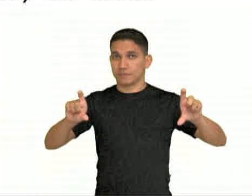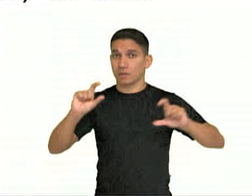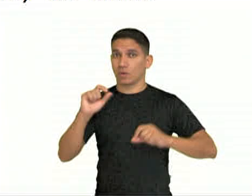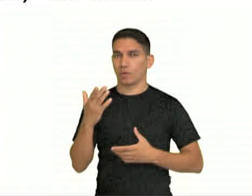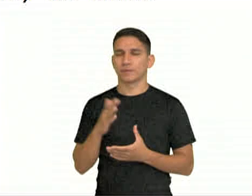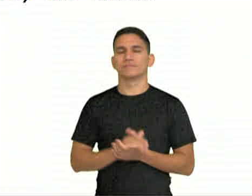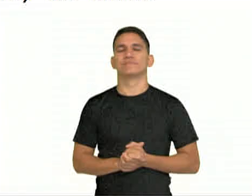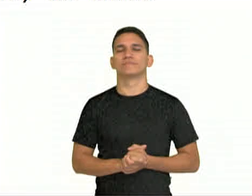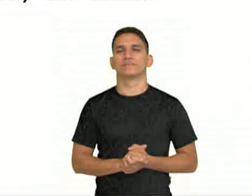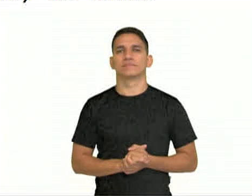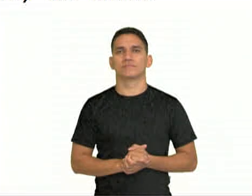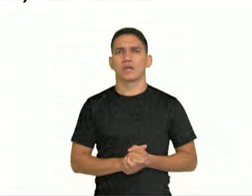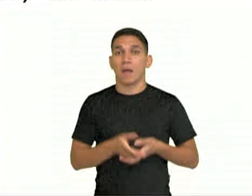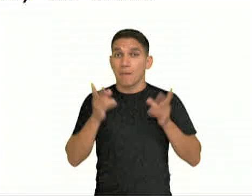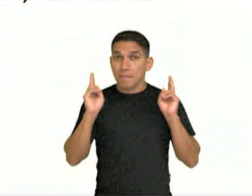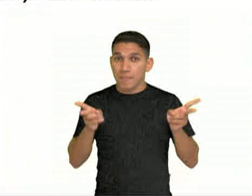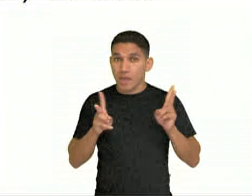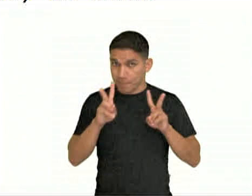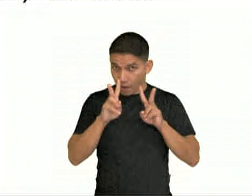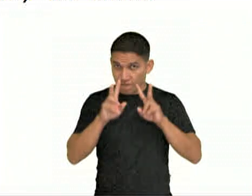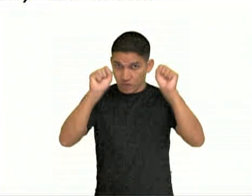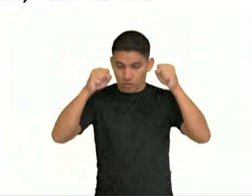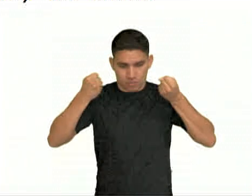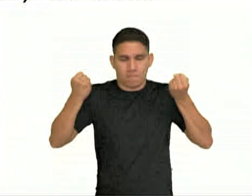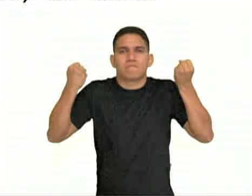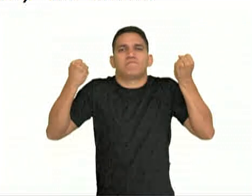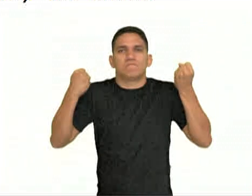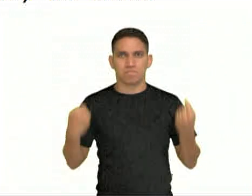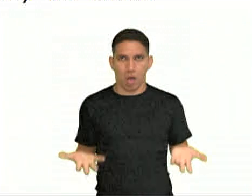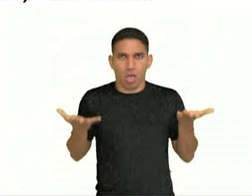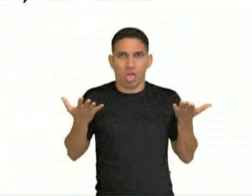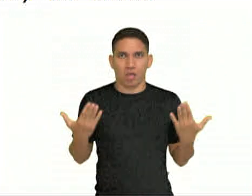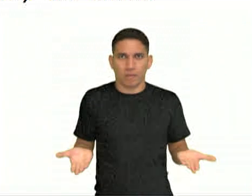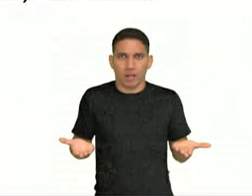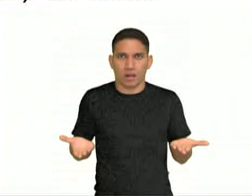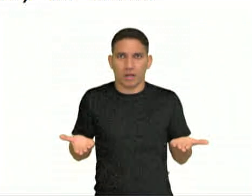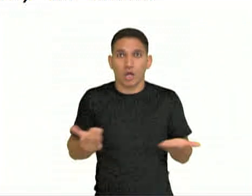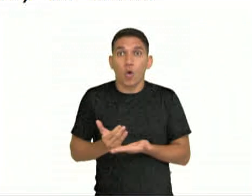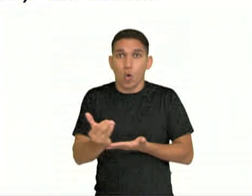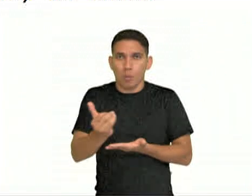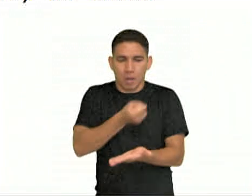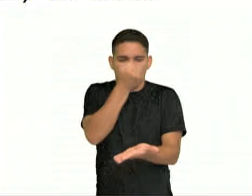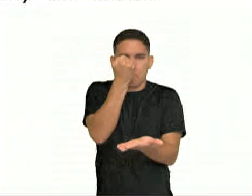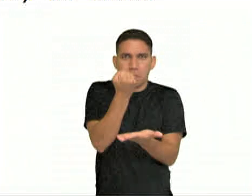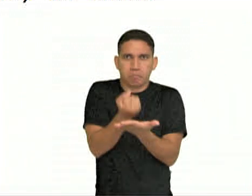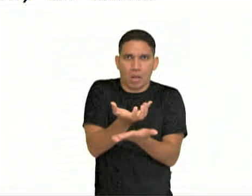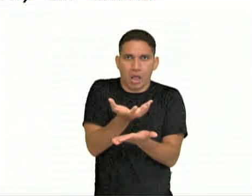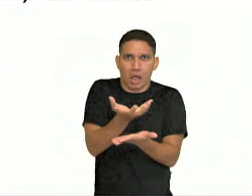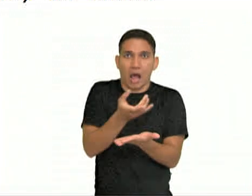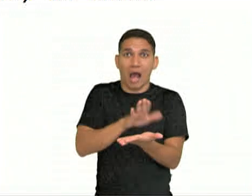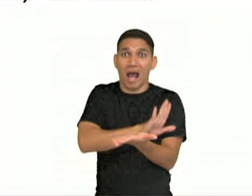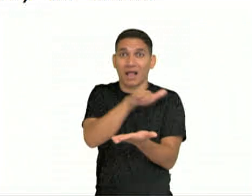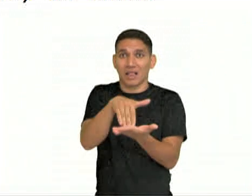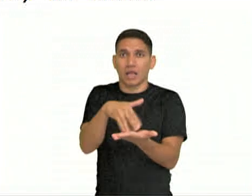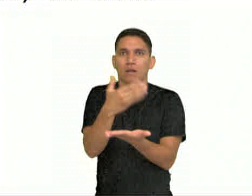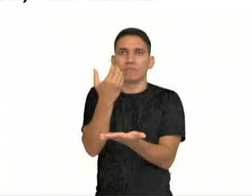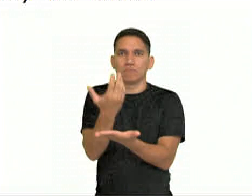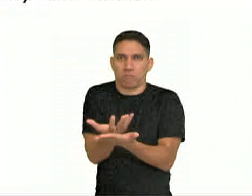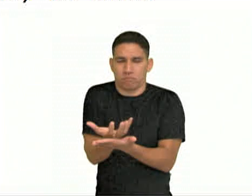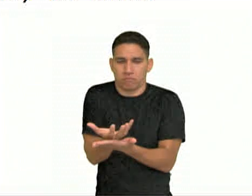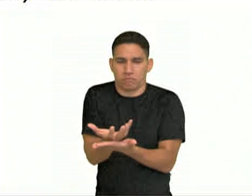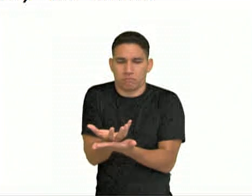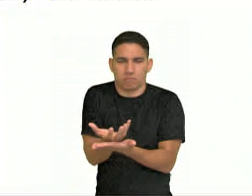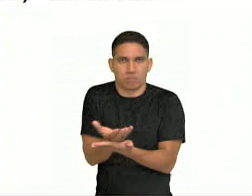elas exercem a mesma força sobre o piso desde o início da colisão até o seu término.